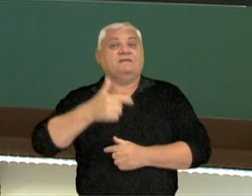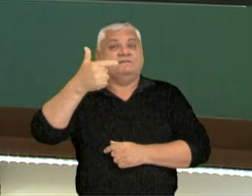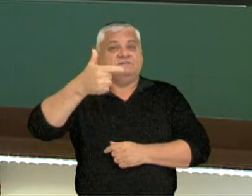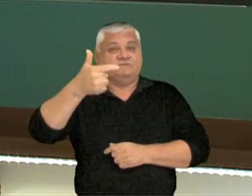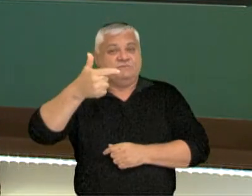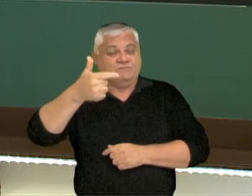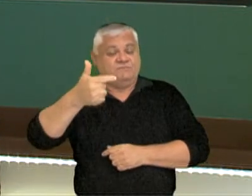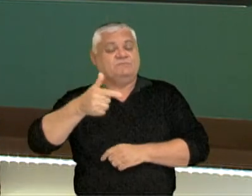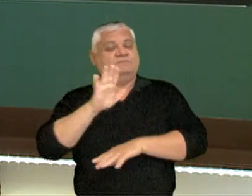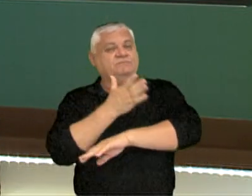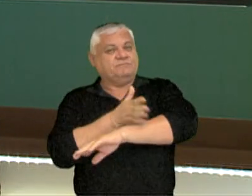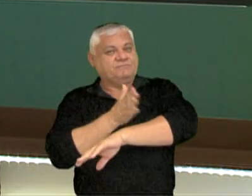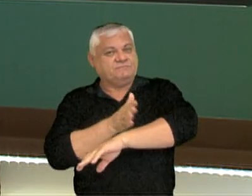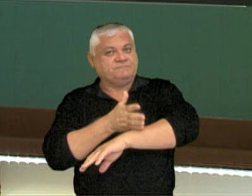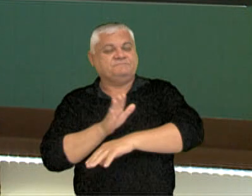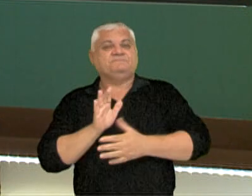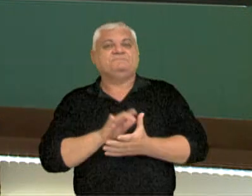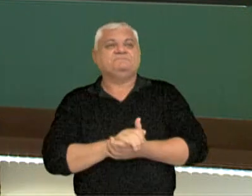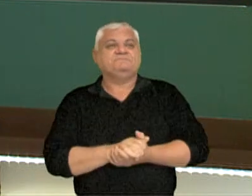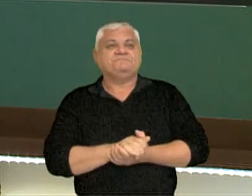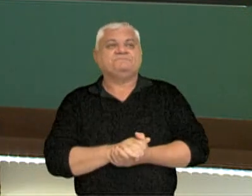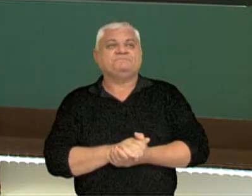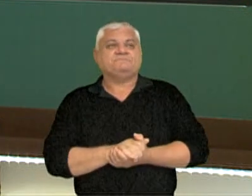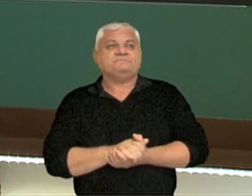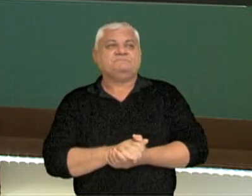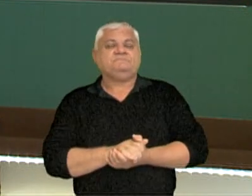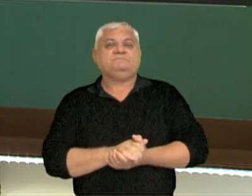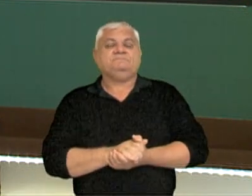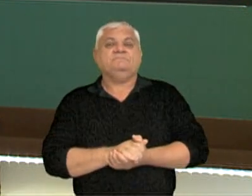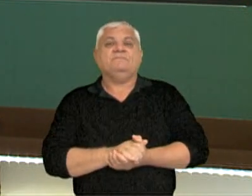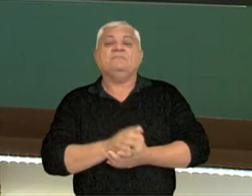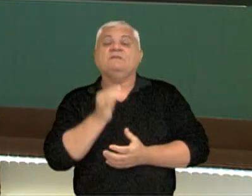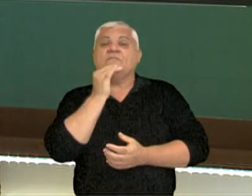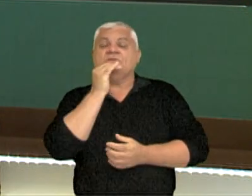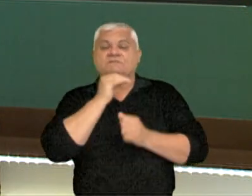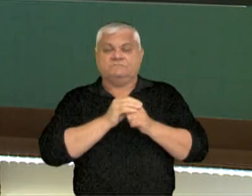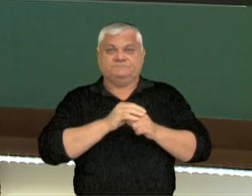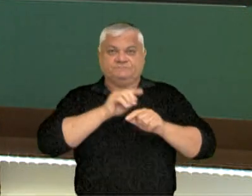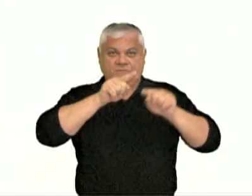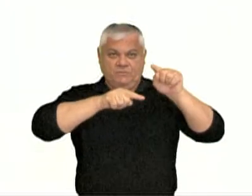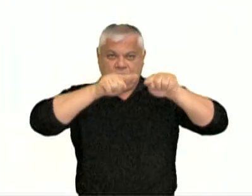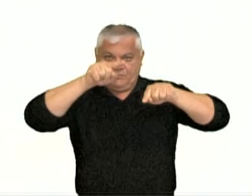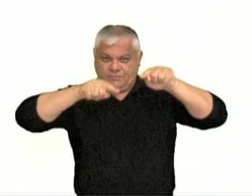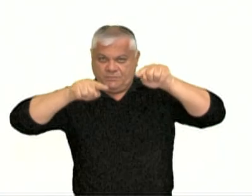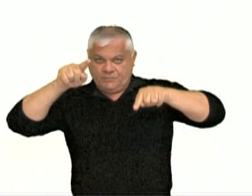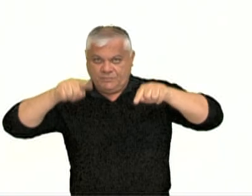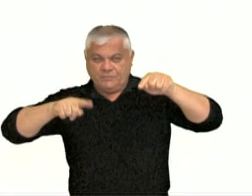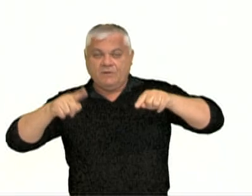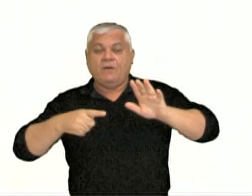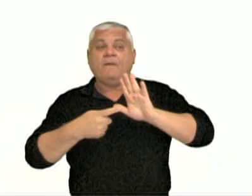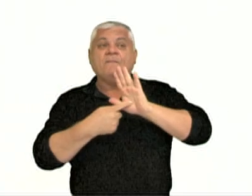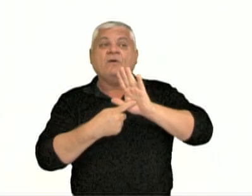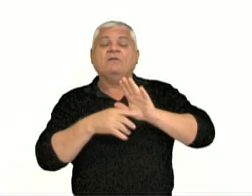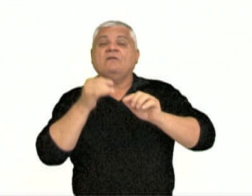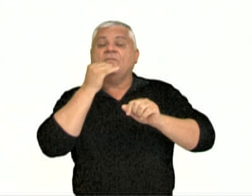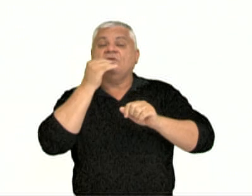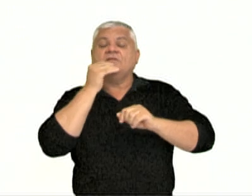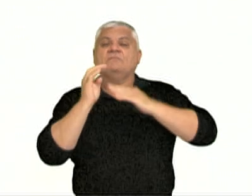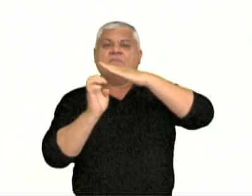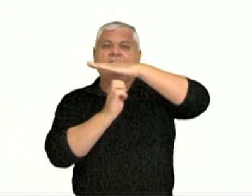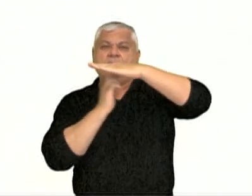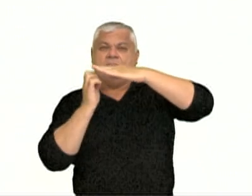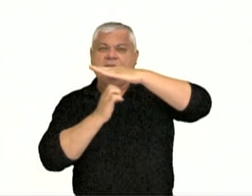nosso próximo praticando. No praticando 2, o gráfico mostra o saldo de uma